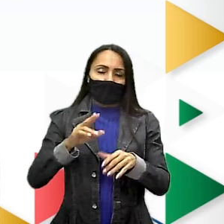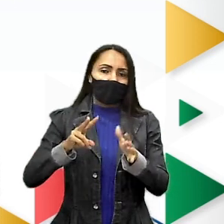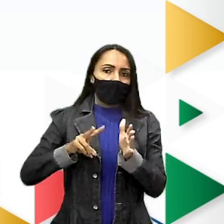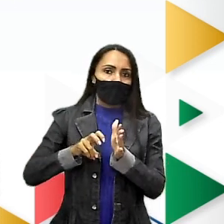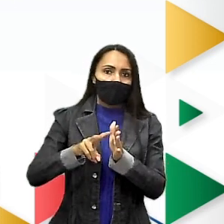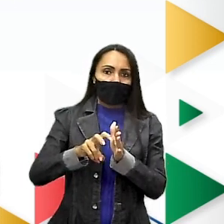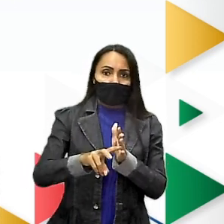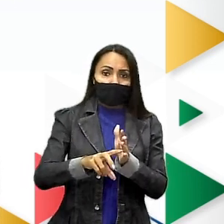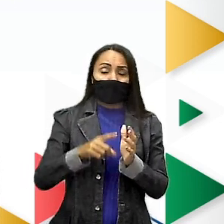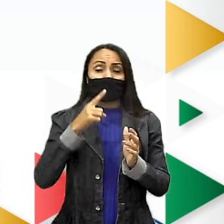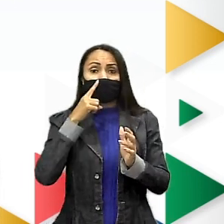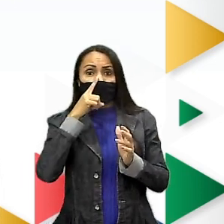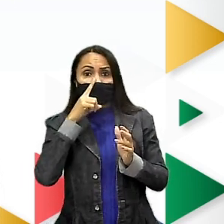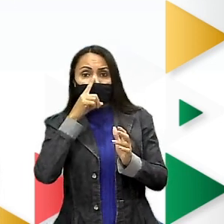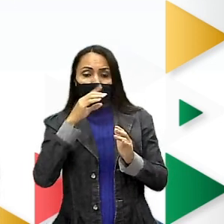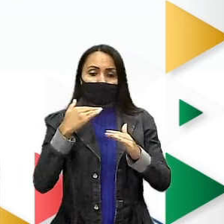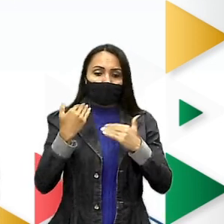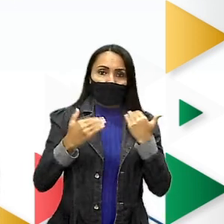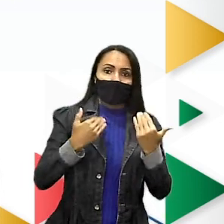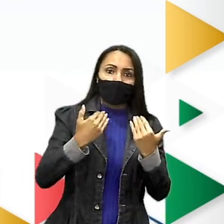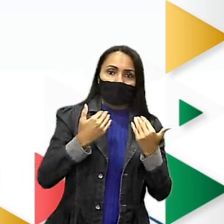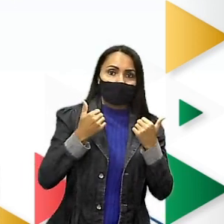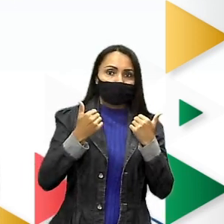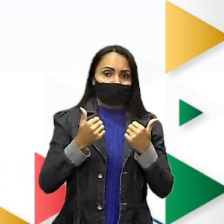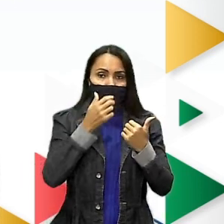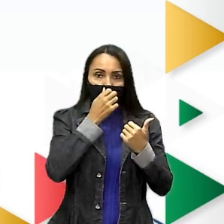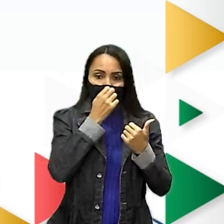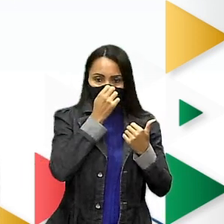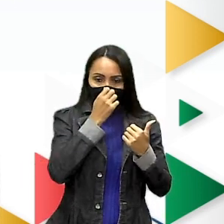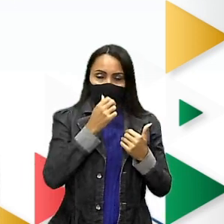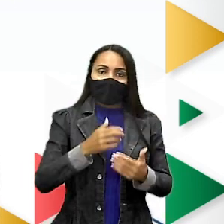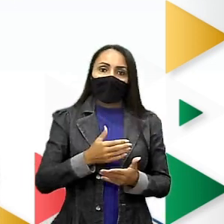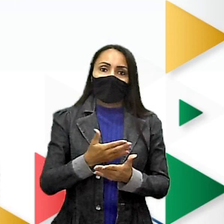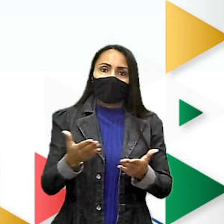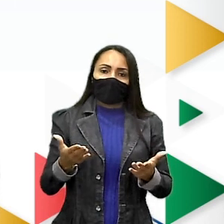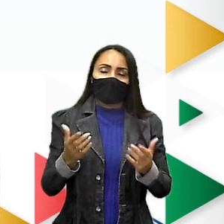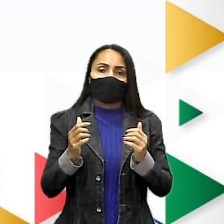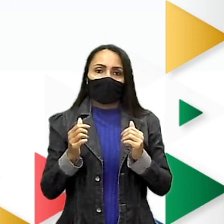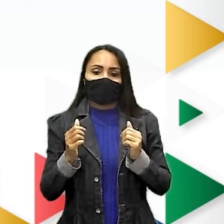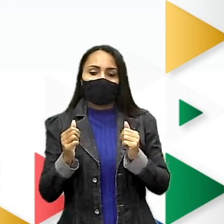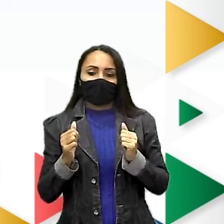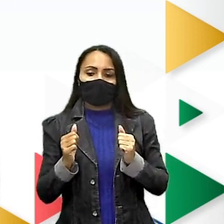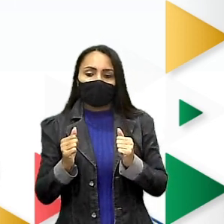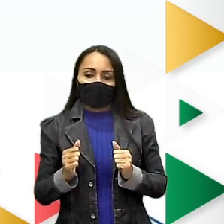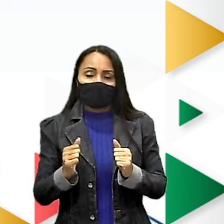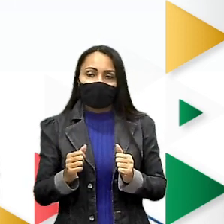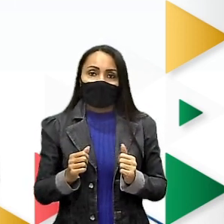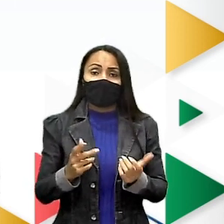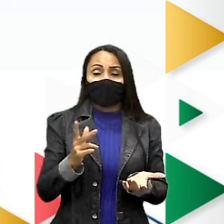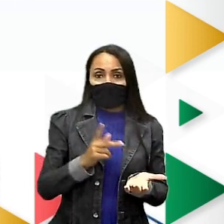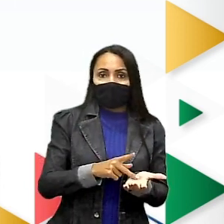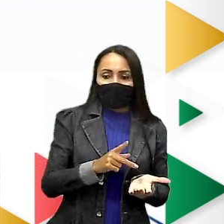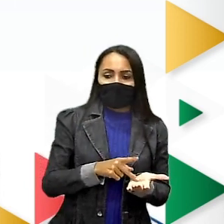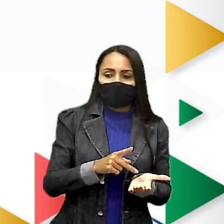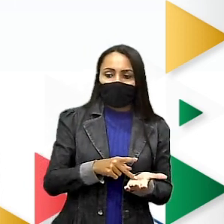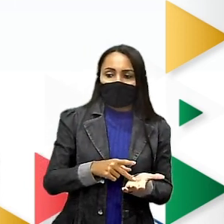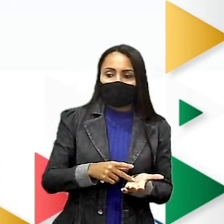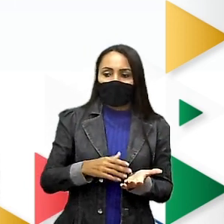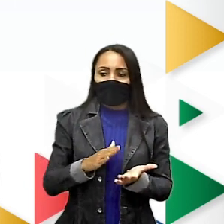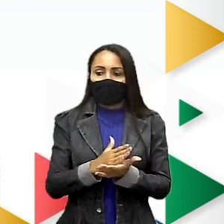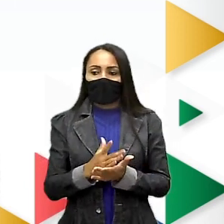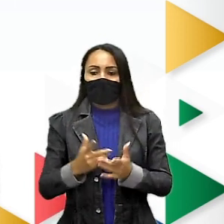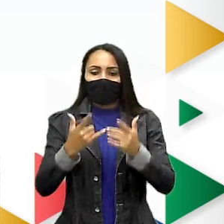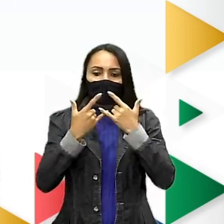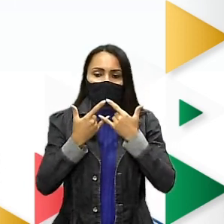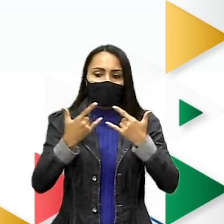o risco de morte que você tem, tá? Então, quando isso pode ser verdadeiro, determinadas máscaras